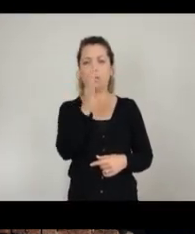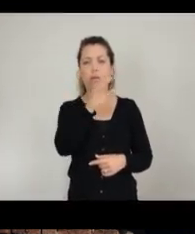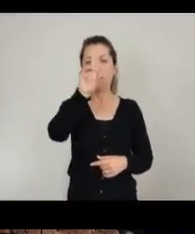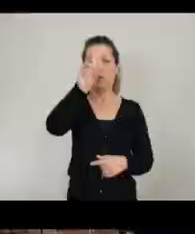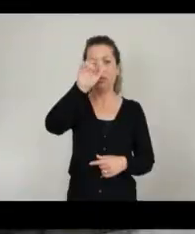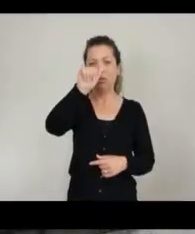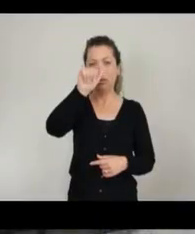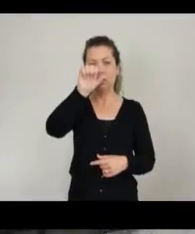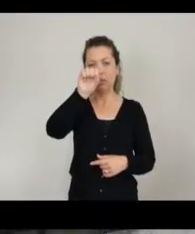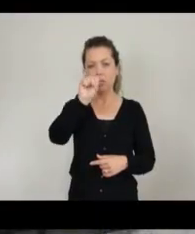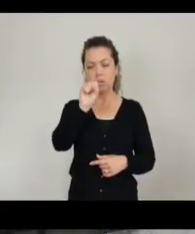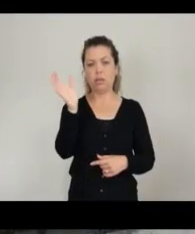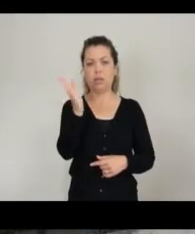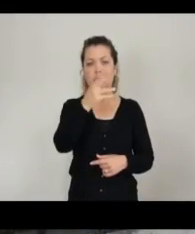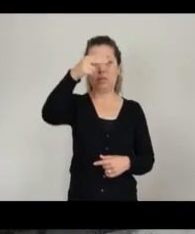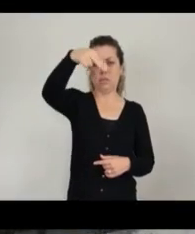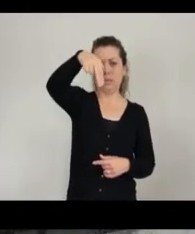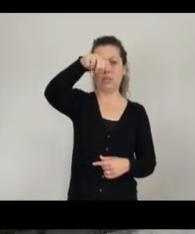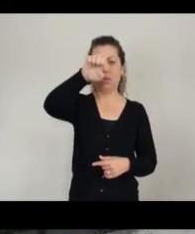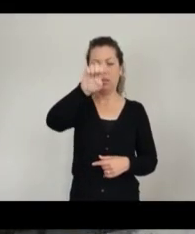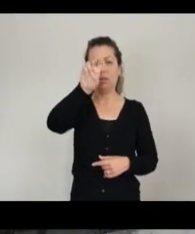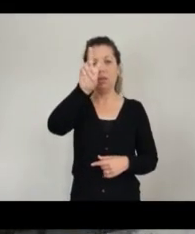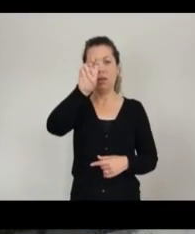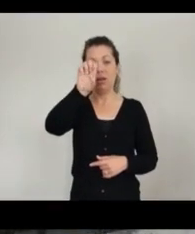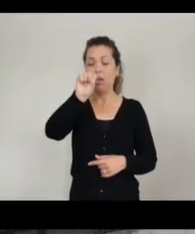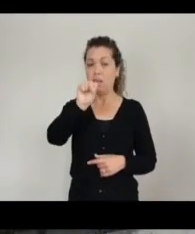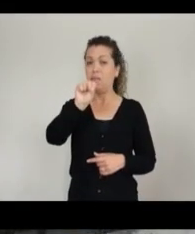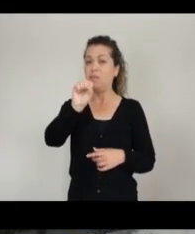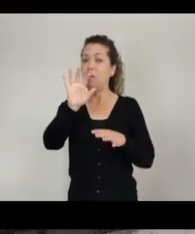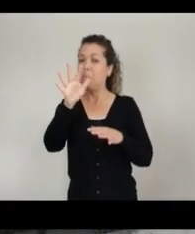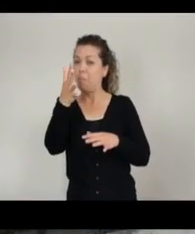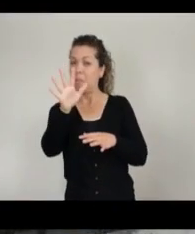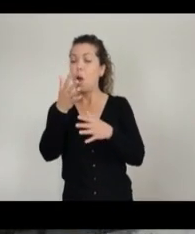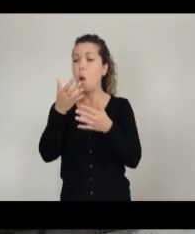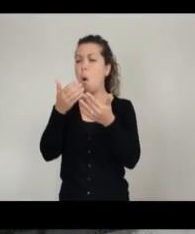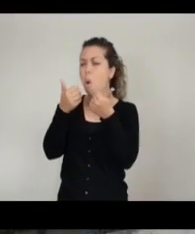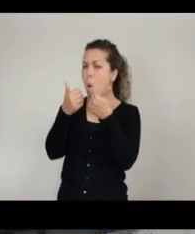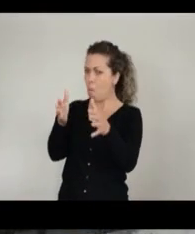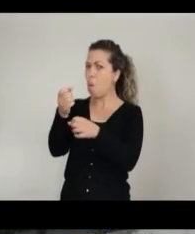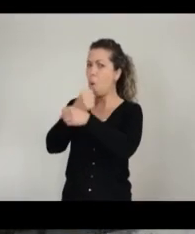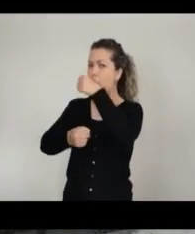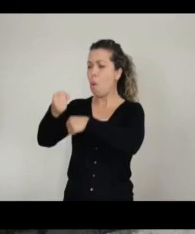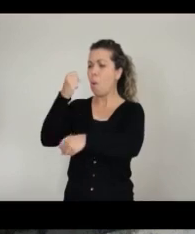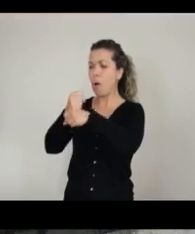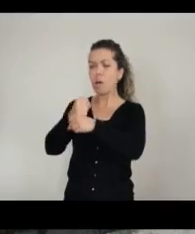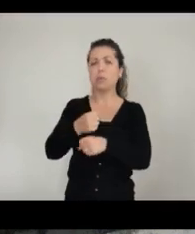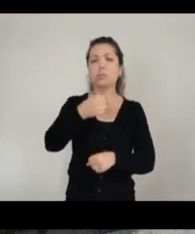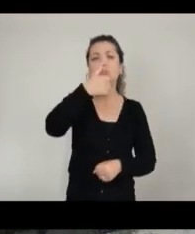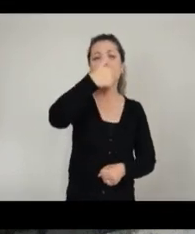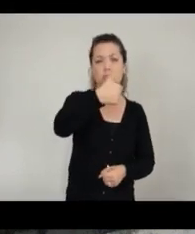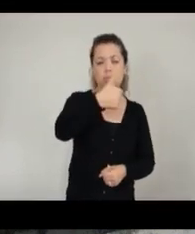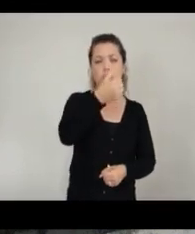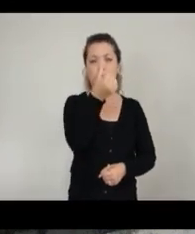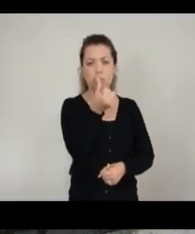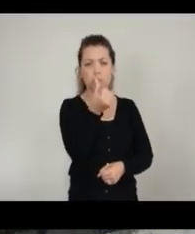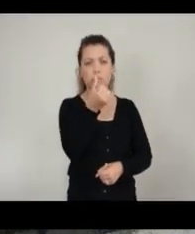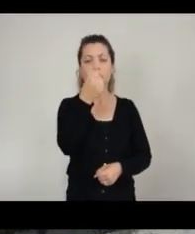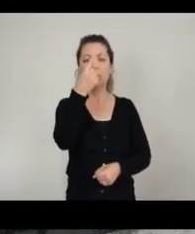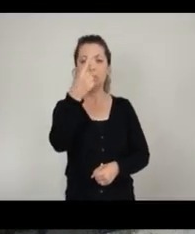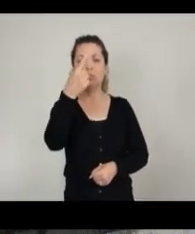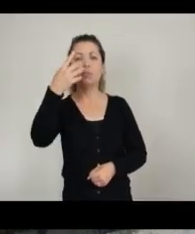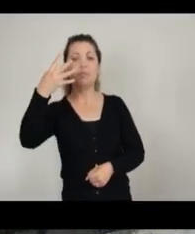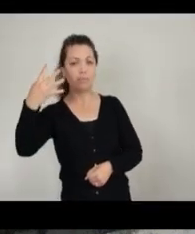Iguape foi essencialmente o plantio, beneficiamento e comercialização do arroz. As terras baixas das várzeas do